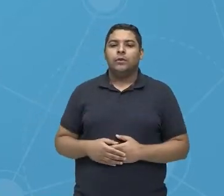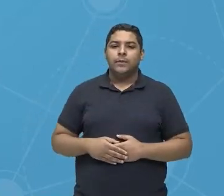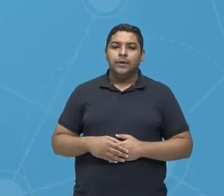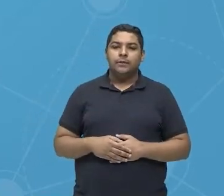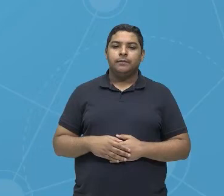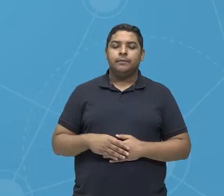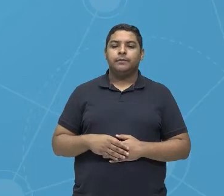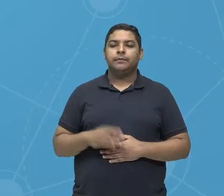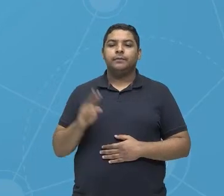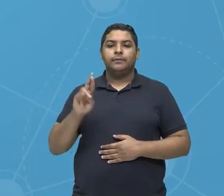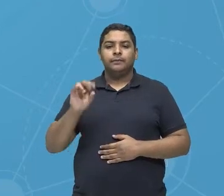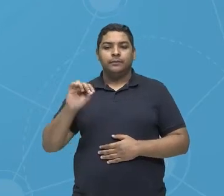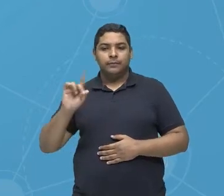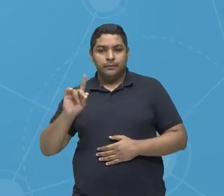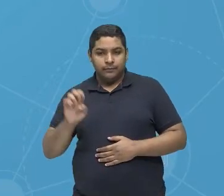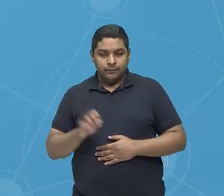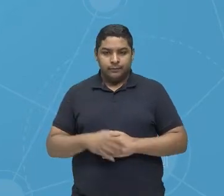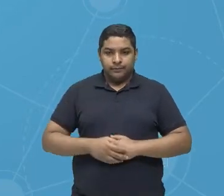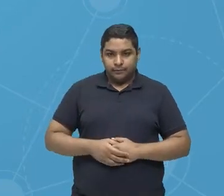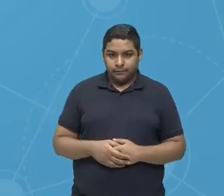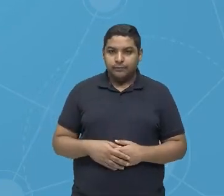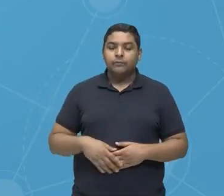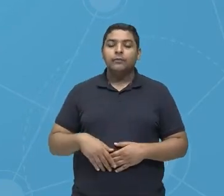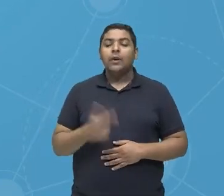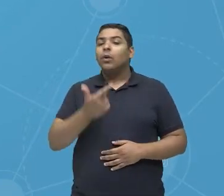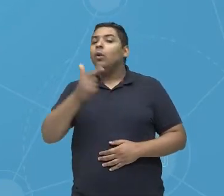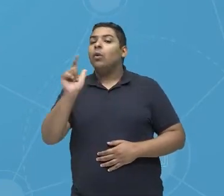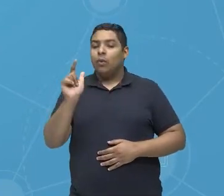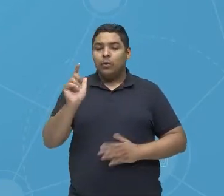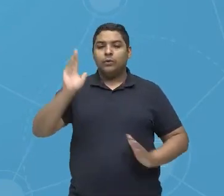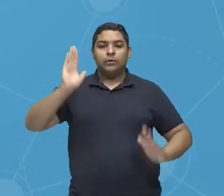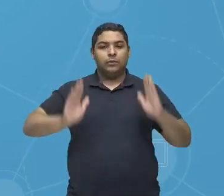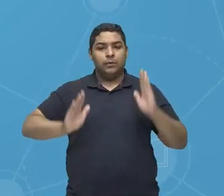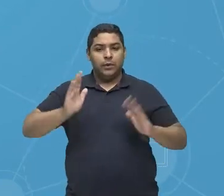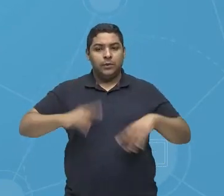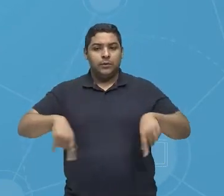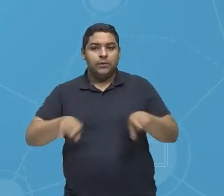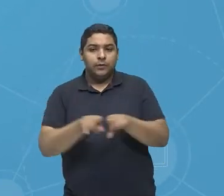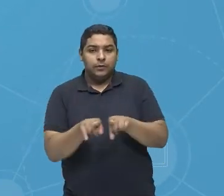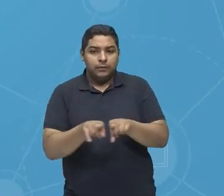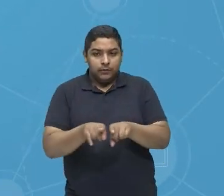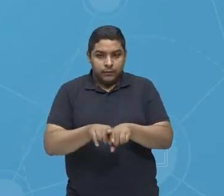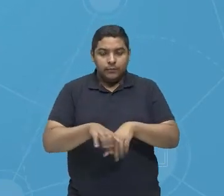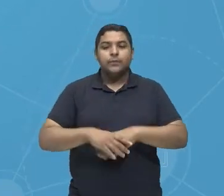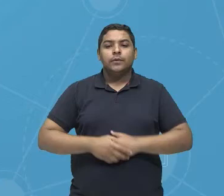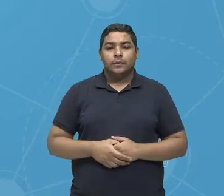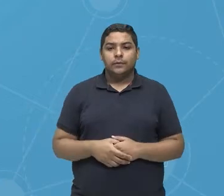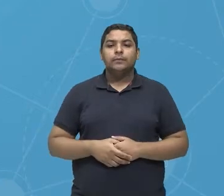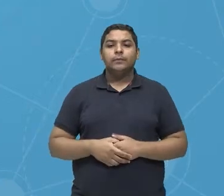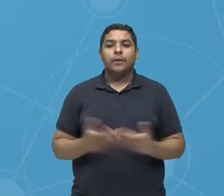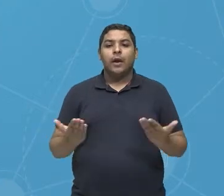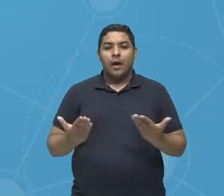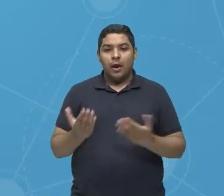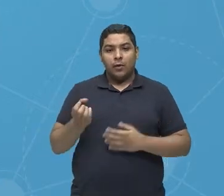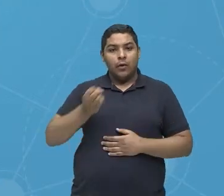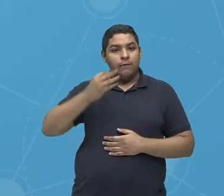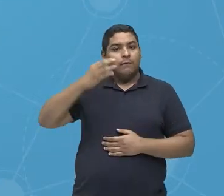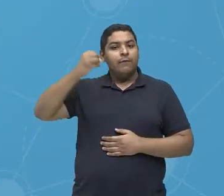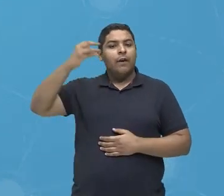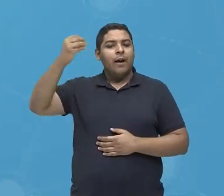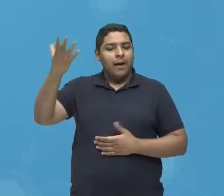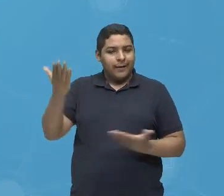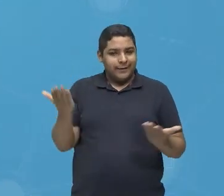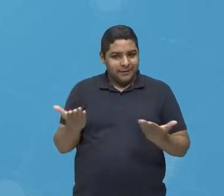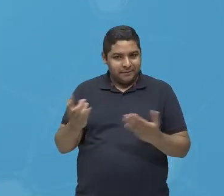um outro período da história da arte também muito importante. Qual seria? Vamos fazer a nossa viagem agora? Vamos lá?